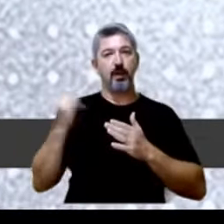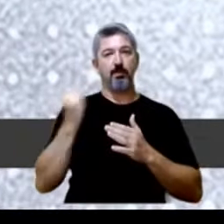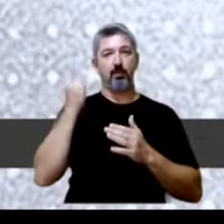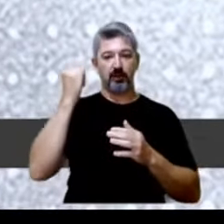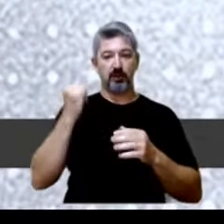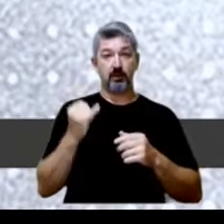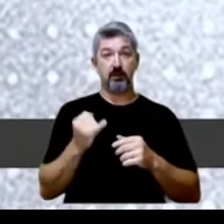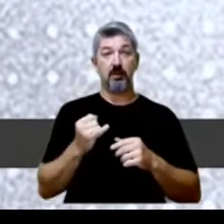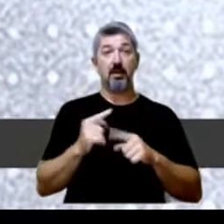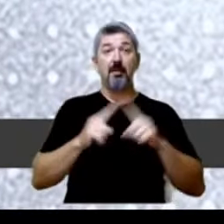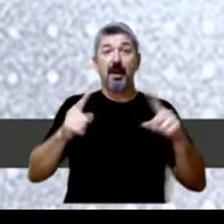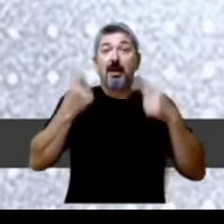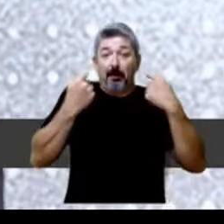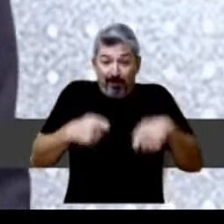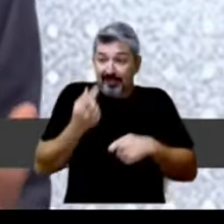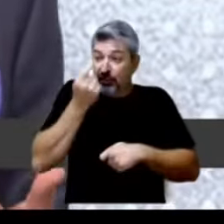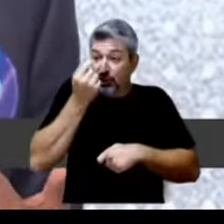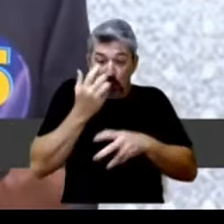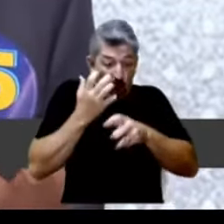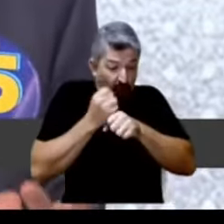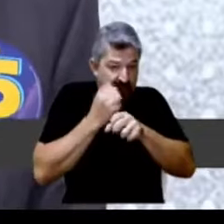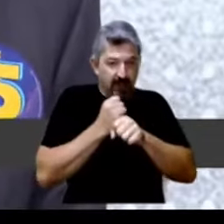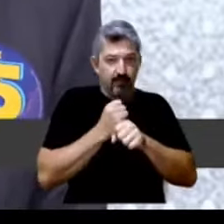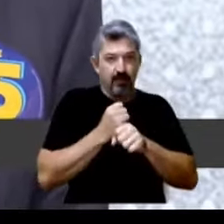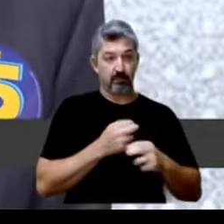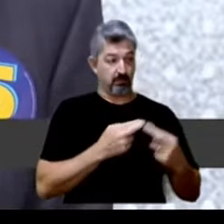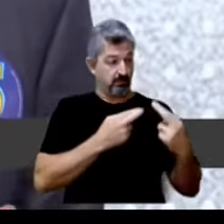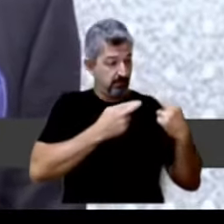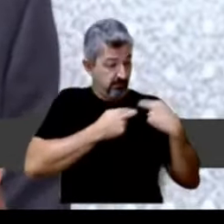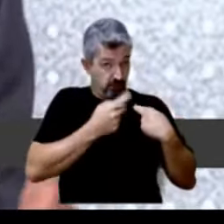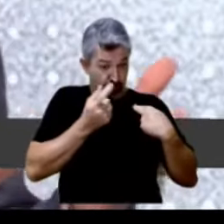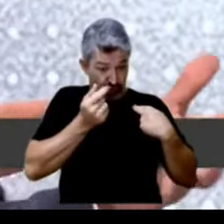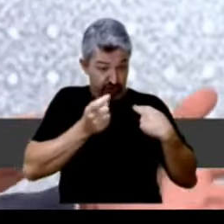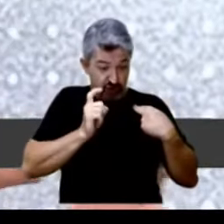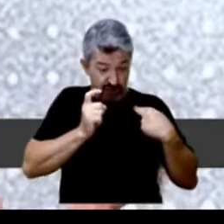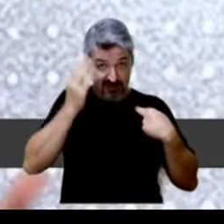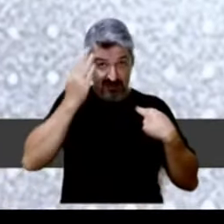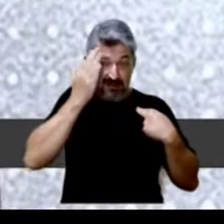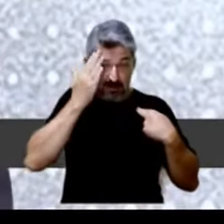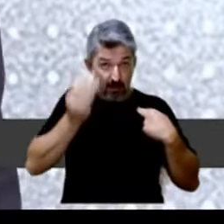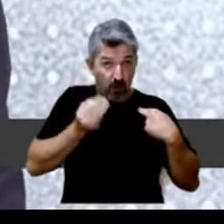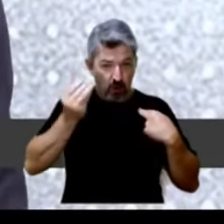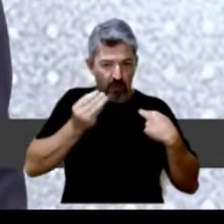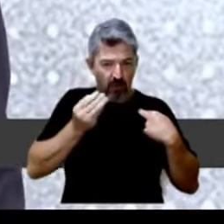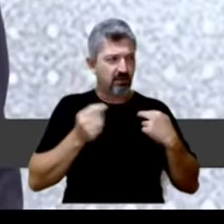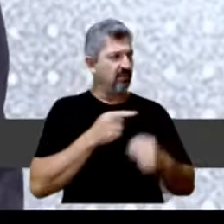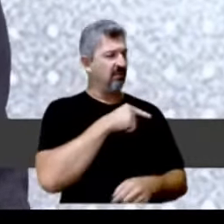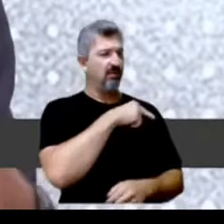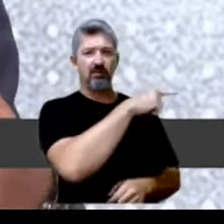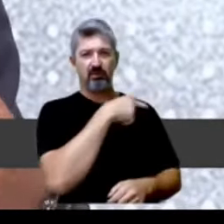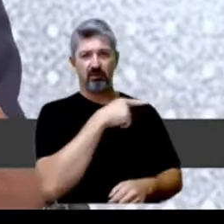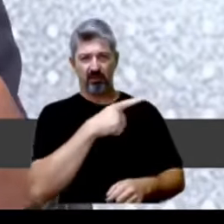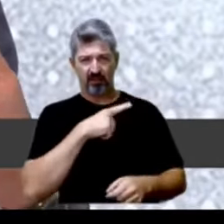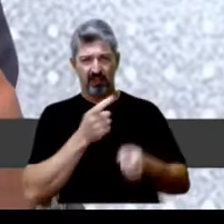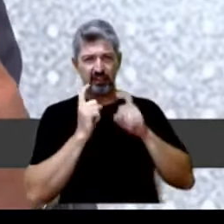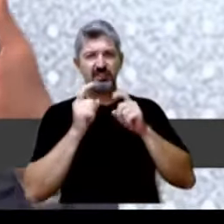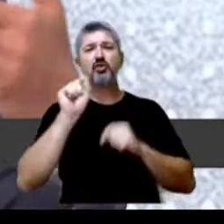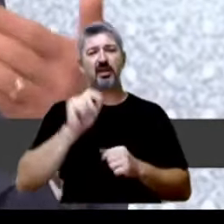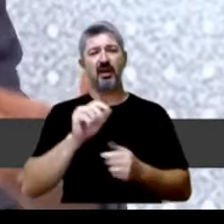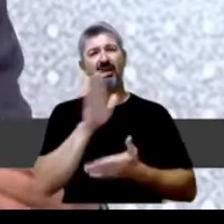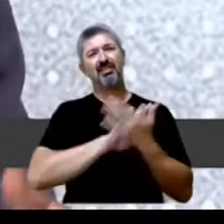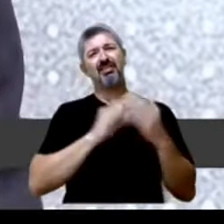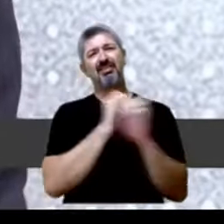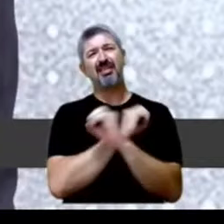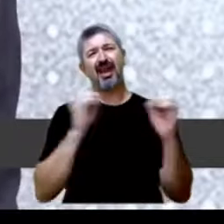recurso. Então, a responsabilidade fiscal, saber fazer a gestão, aqui nenhum deles fez gestão de nada. Ter a gestão,